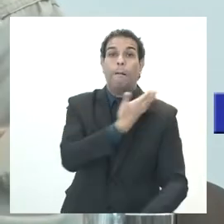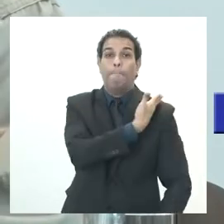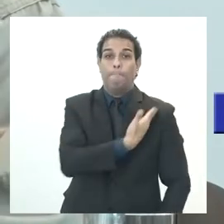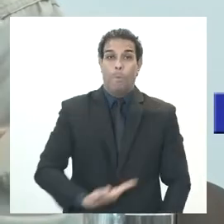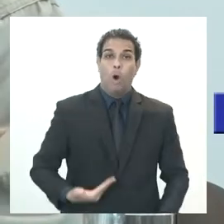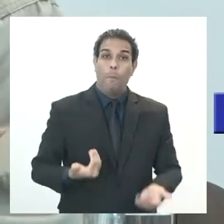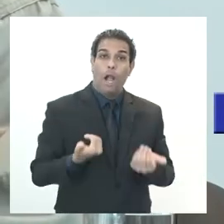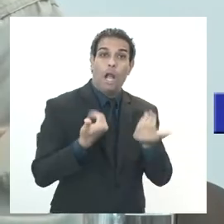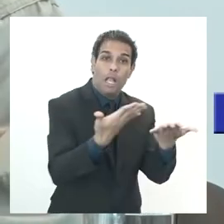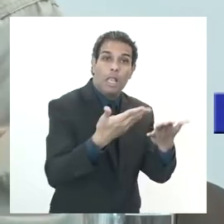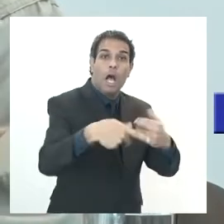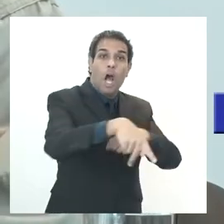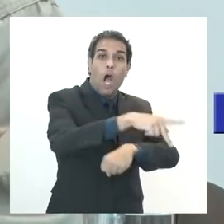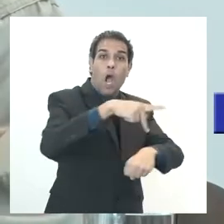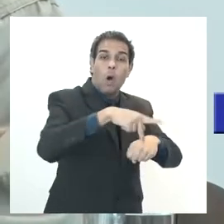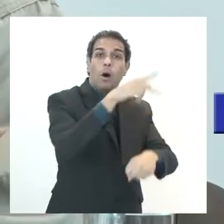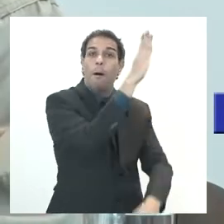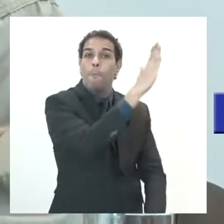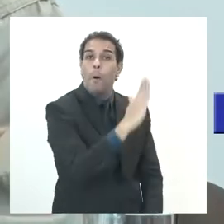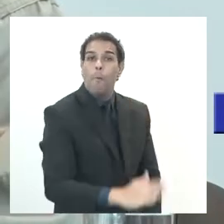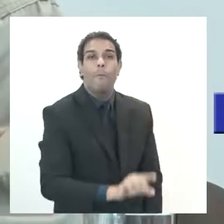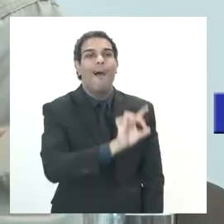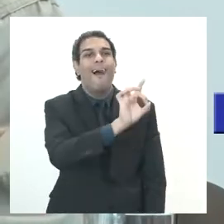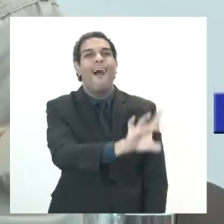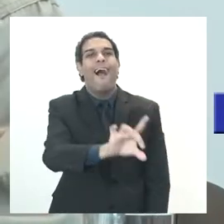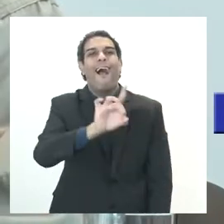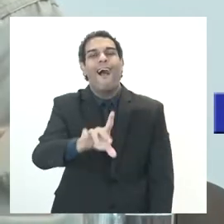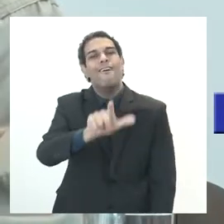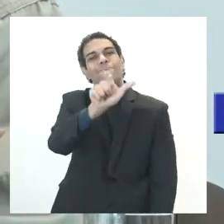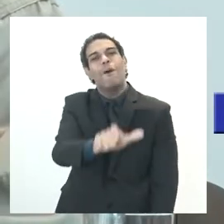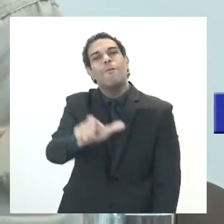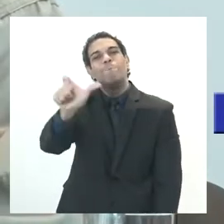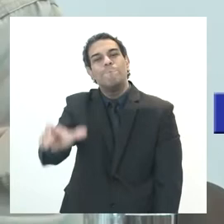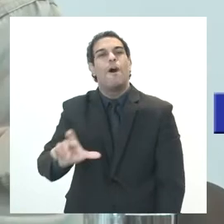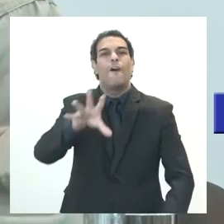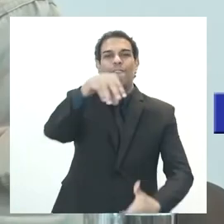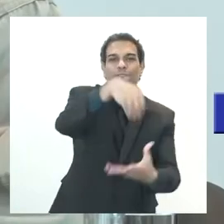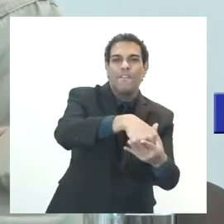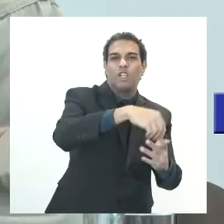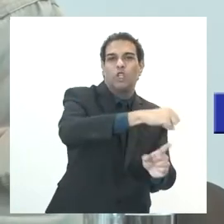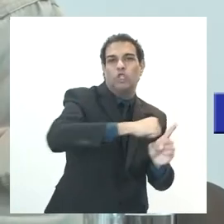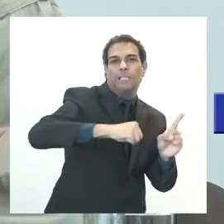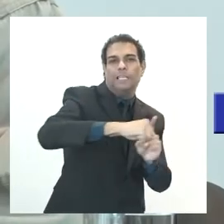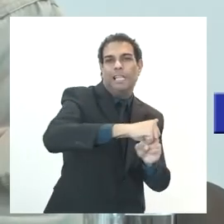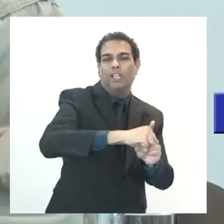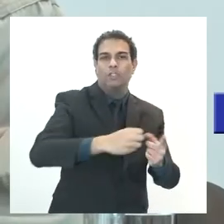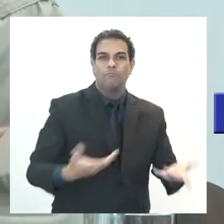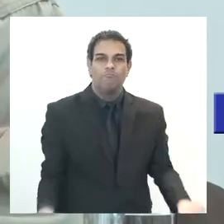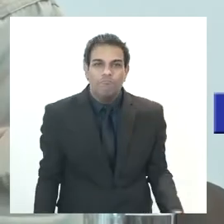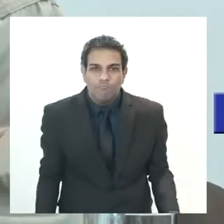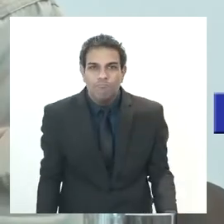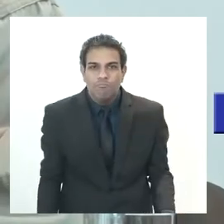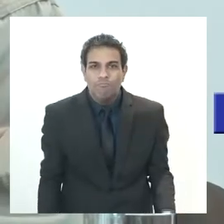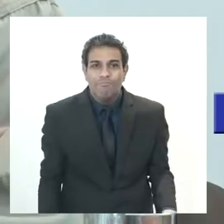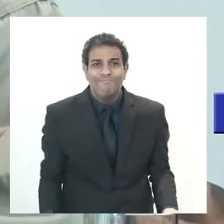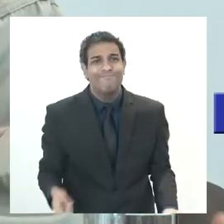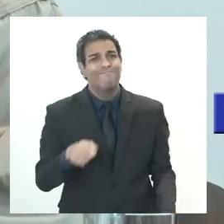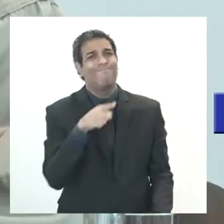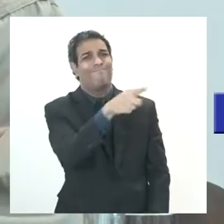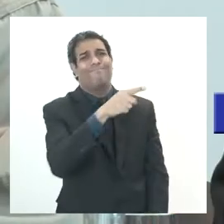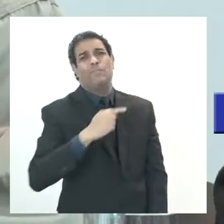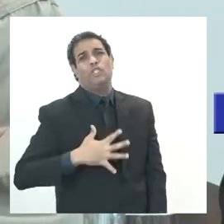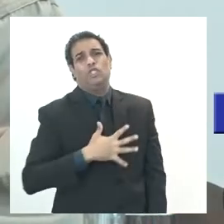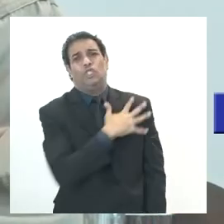para o Brasil para cada brasileiro companhia e para a sociedade organizada eu estou o general